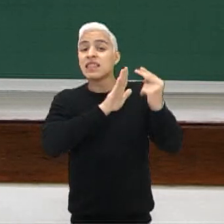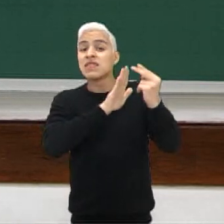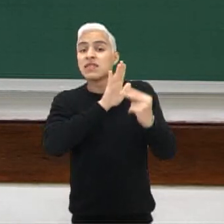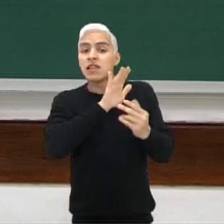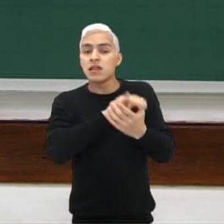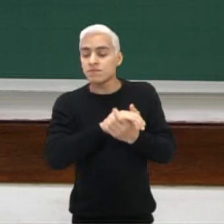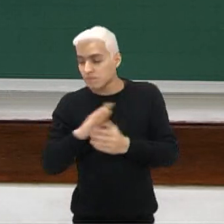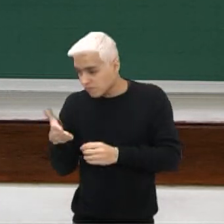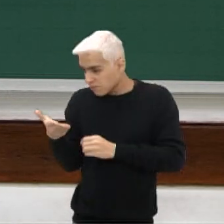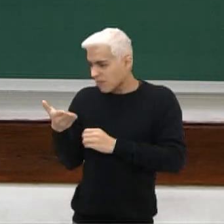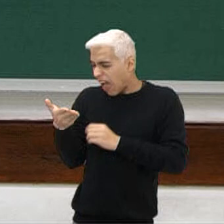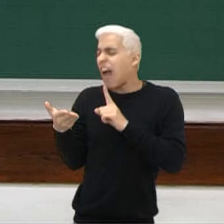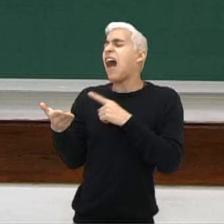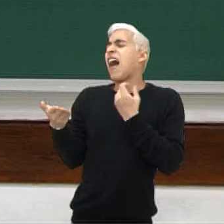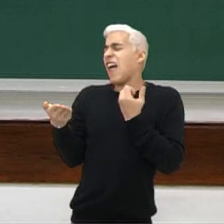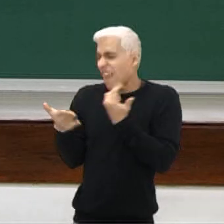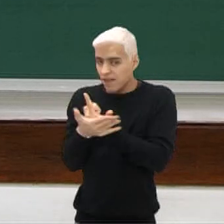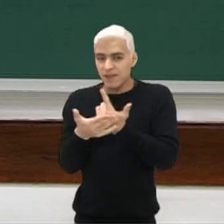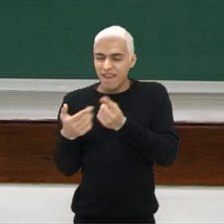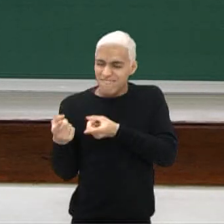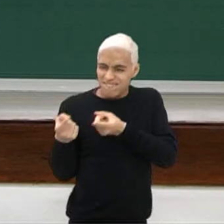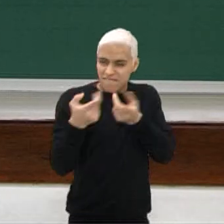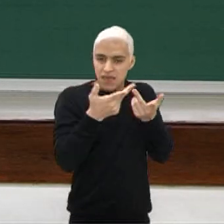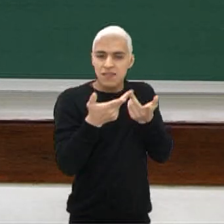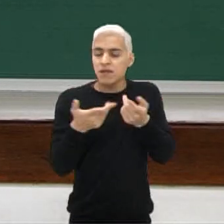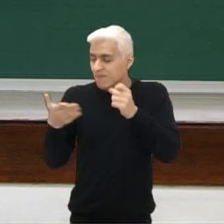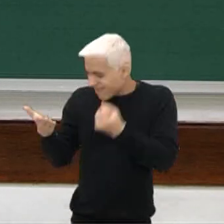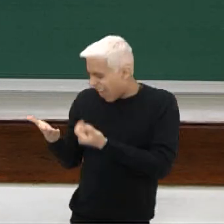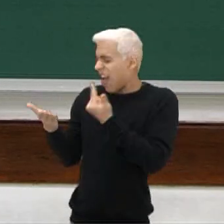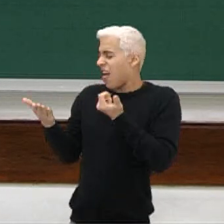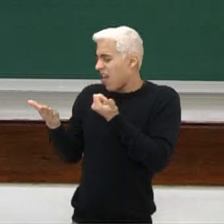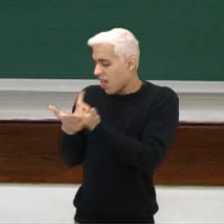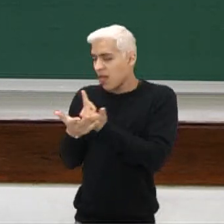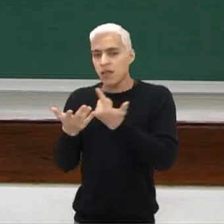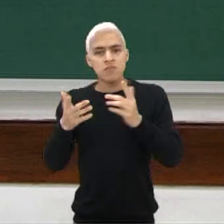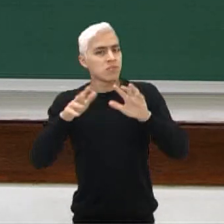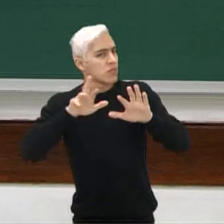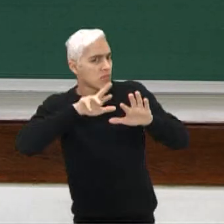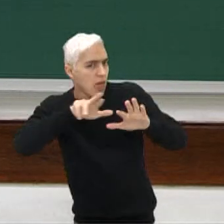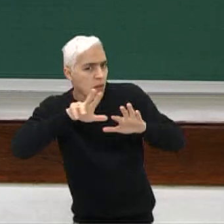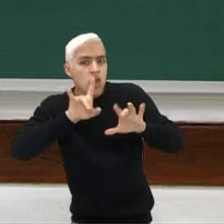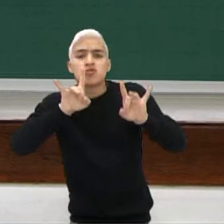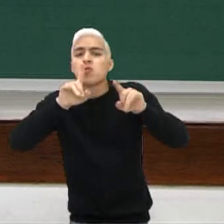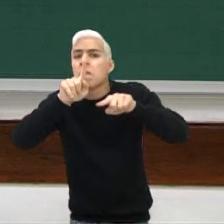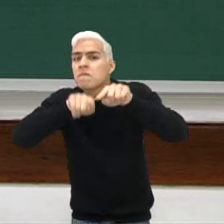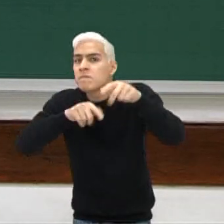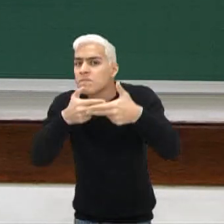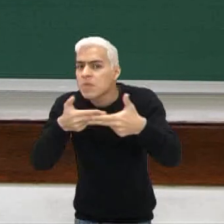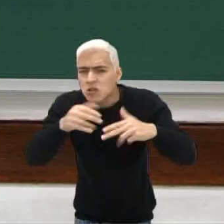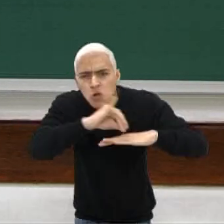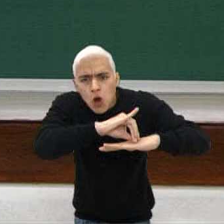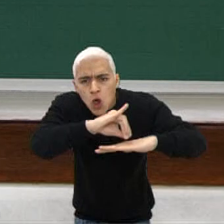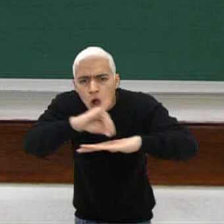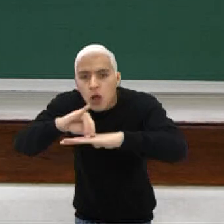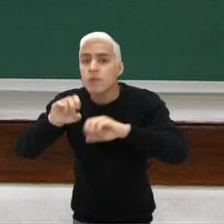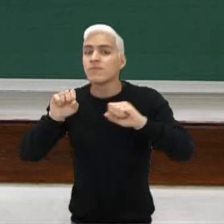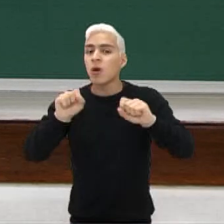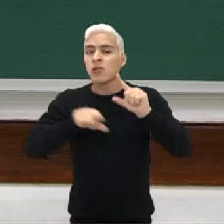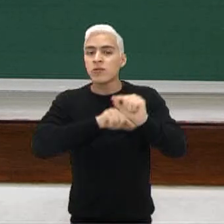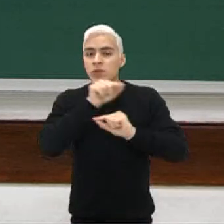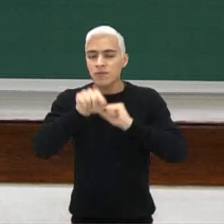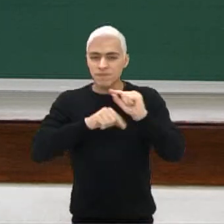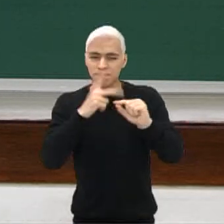sendo vendido. E este comprar, não necessariamente estamos falando de coisas materiais. Pode ser comprar